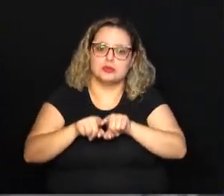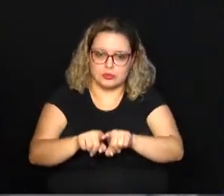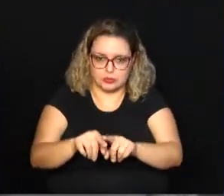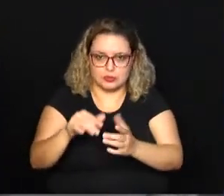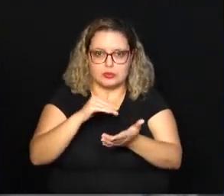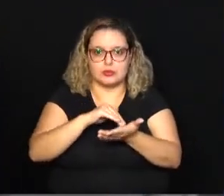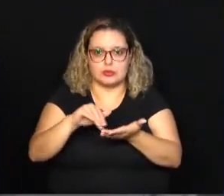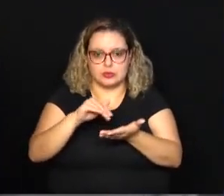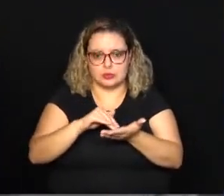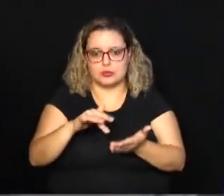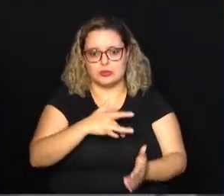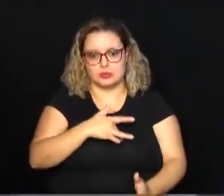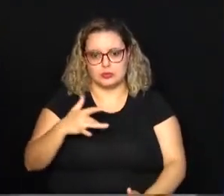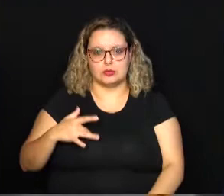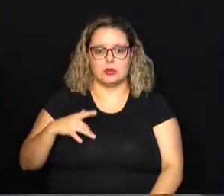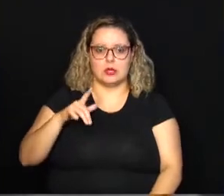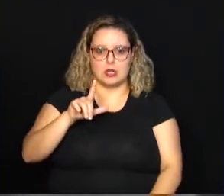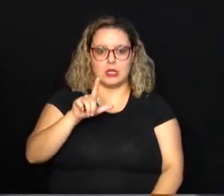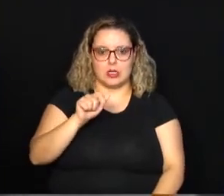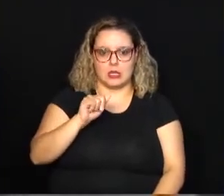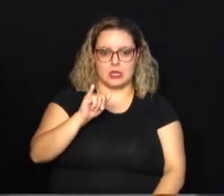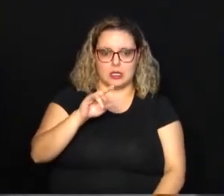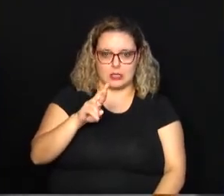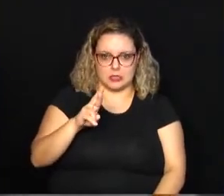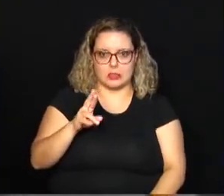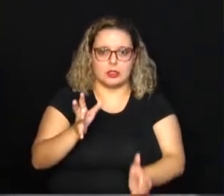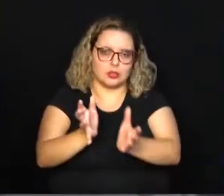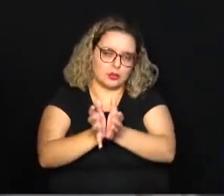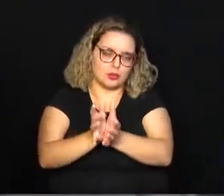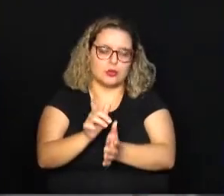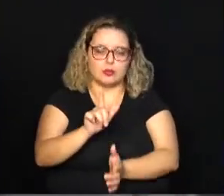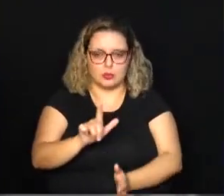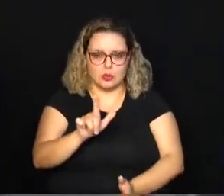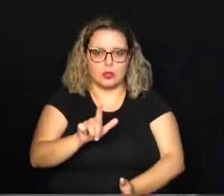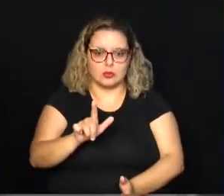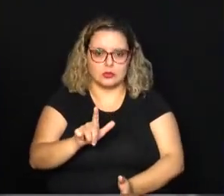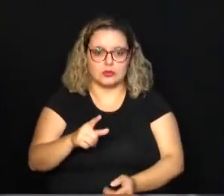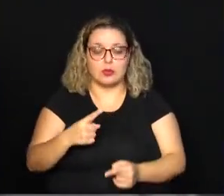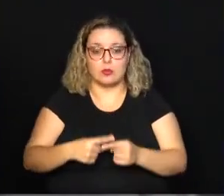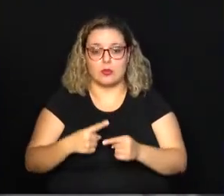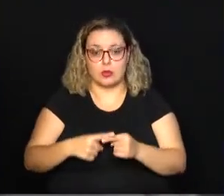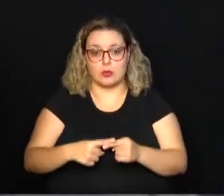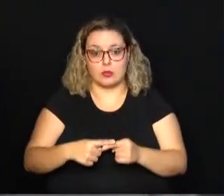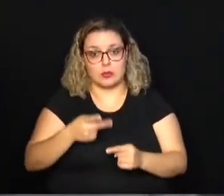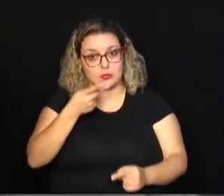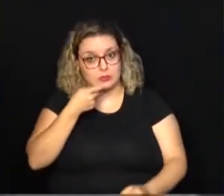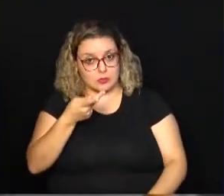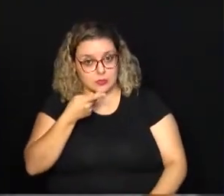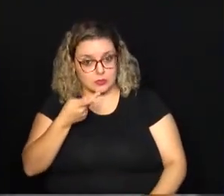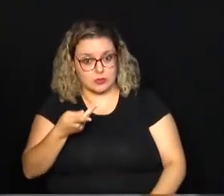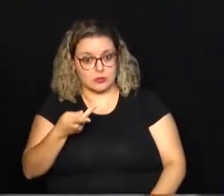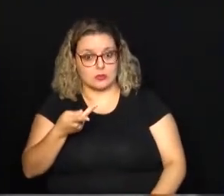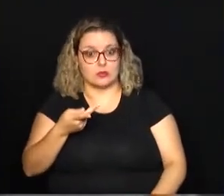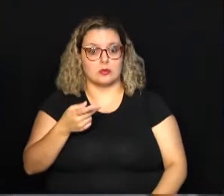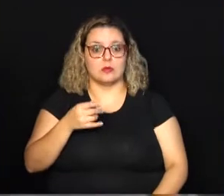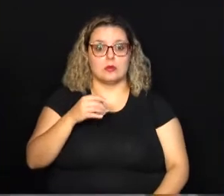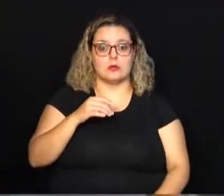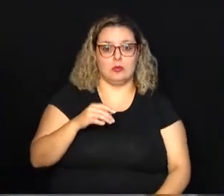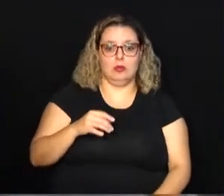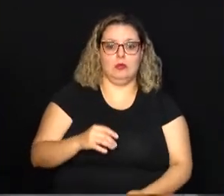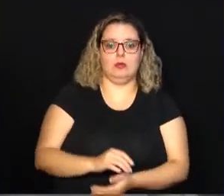com o secretário Lair, e o grupo dele, óbvio, né? Por quê? Foi exatamente pelo que você falou. É imperativo que